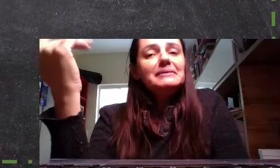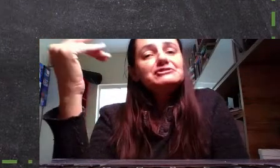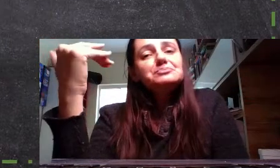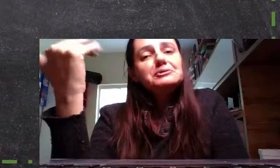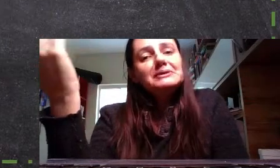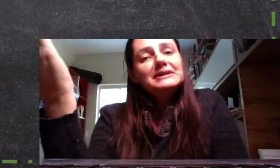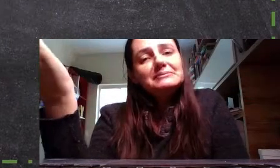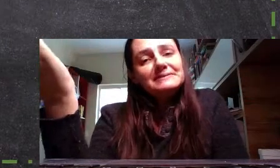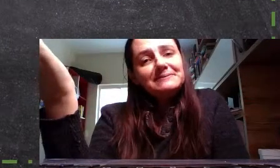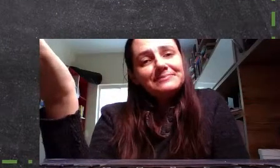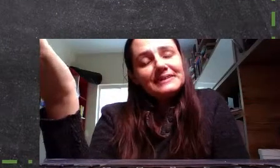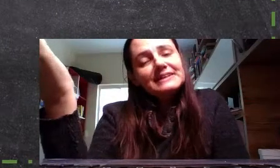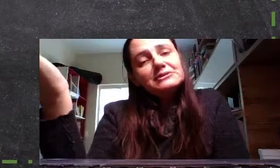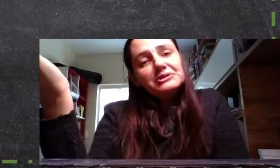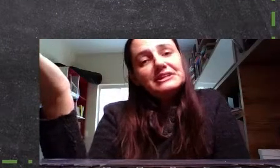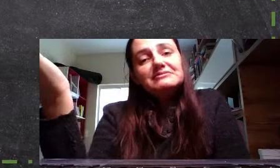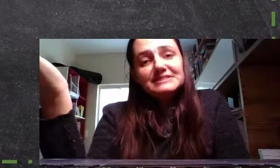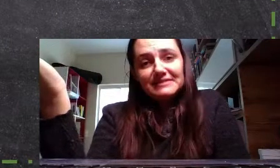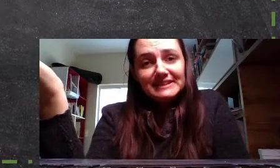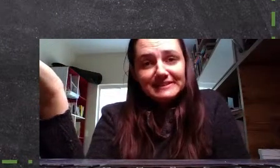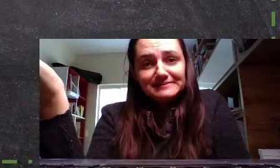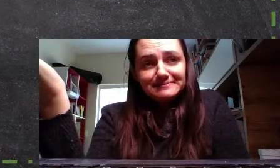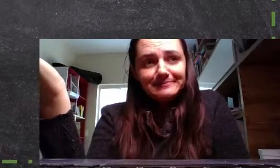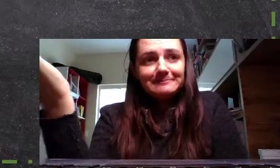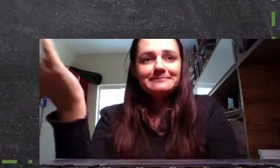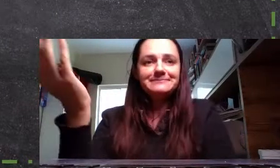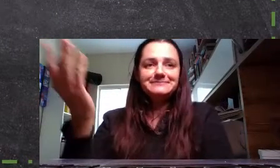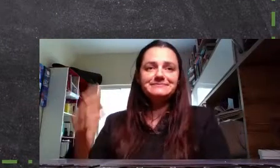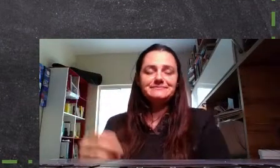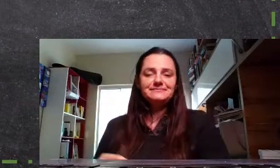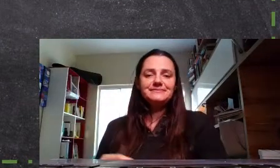engravide, menos problema, na teoria, você vai ter.